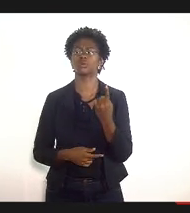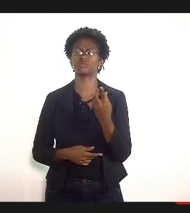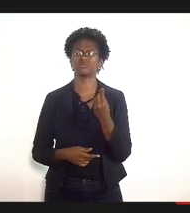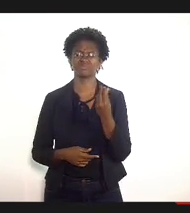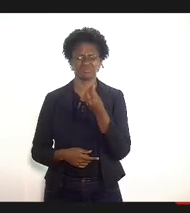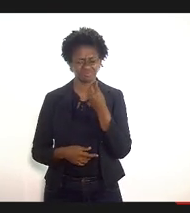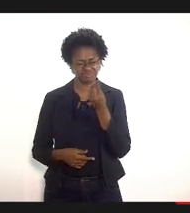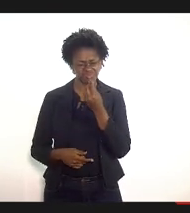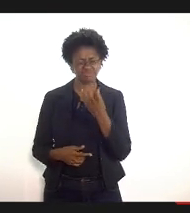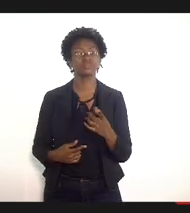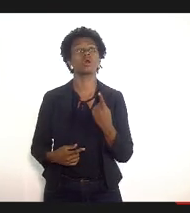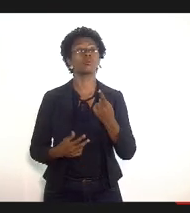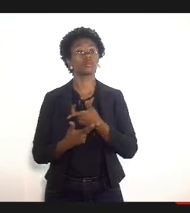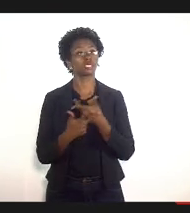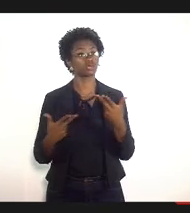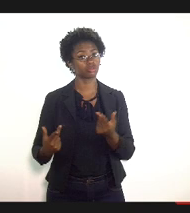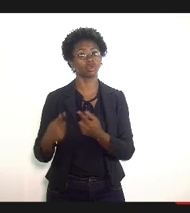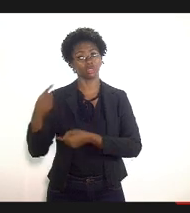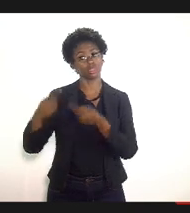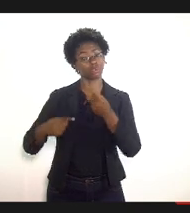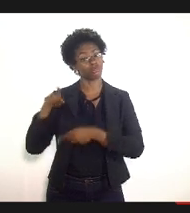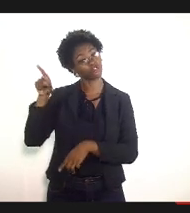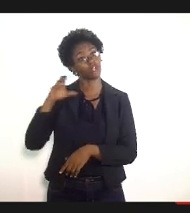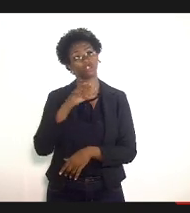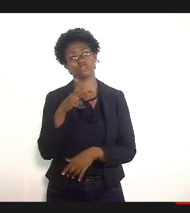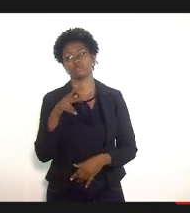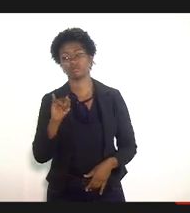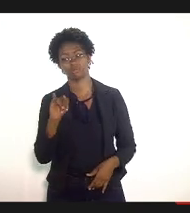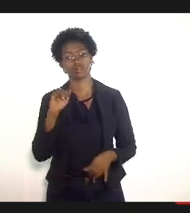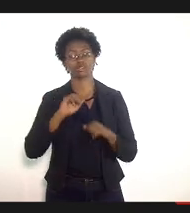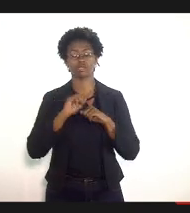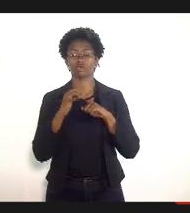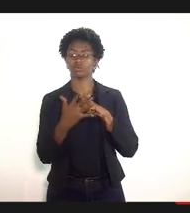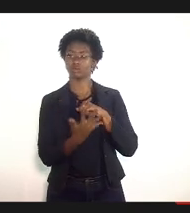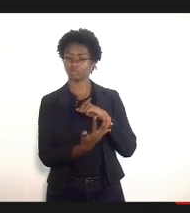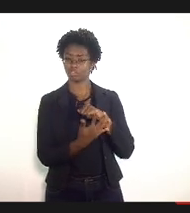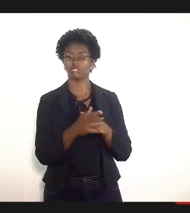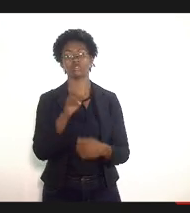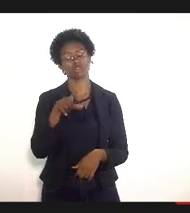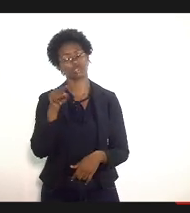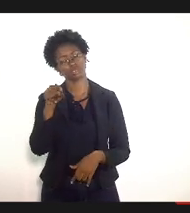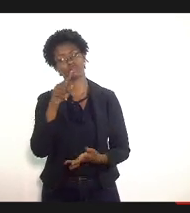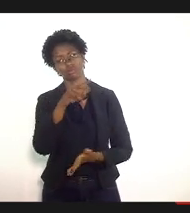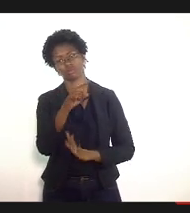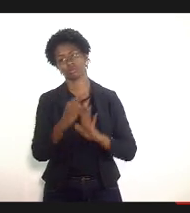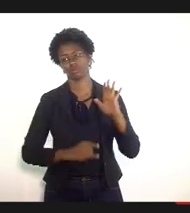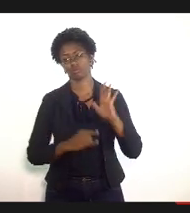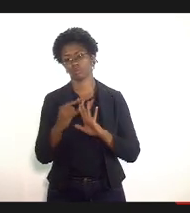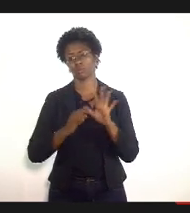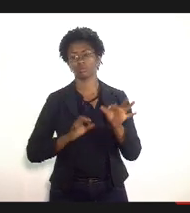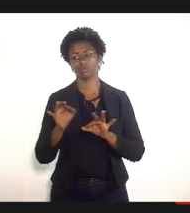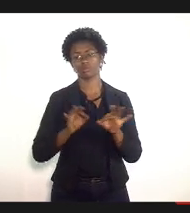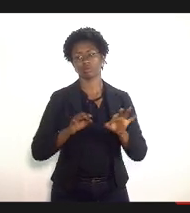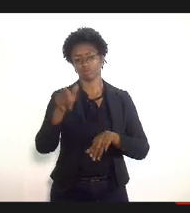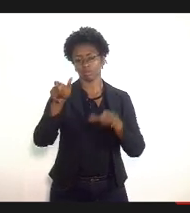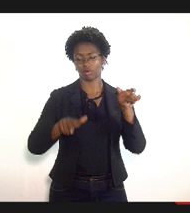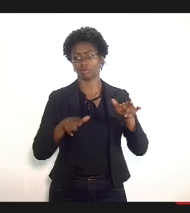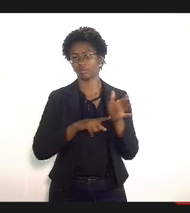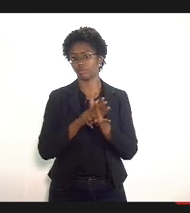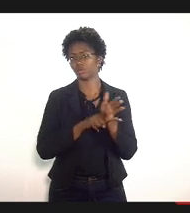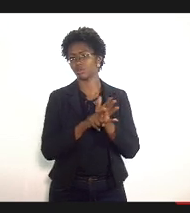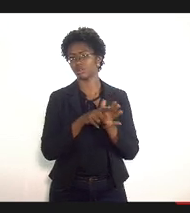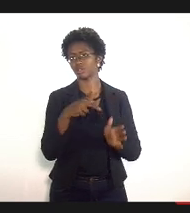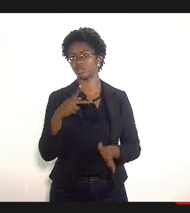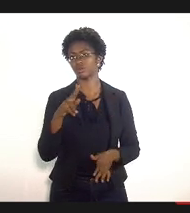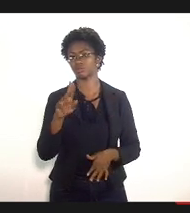uma das questões que vão ser debatidas na CPI da Covid, esse documento que foi elaborado por pesquisadores da PUC. E